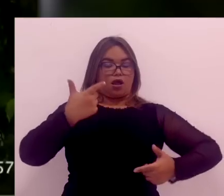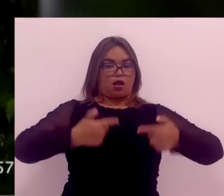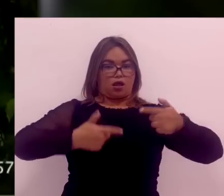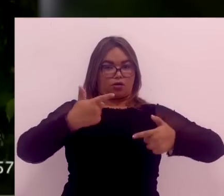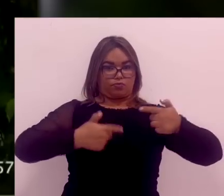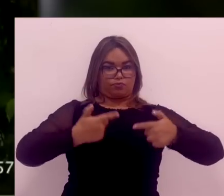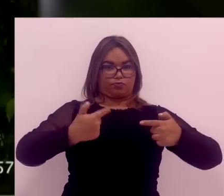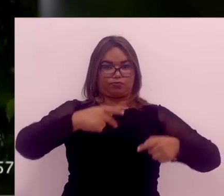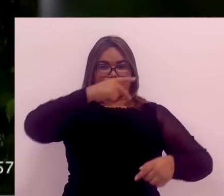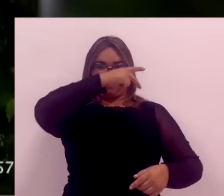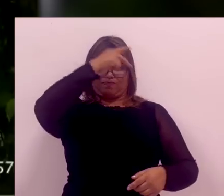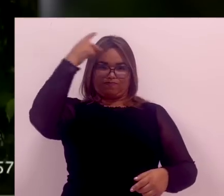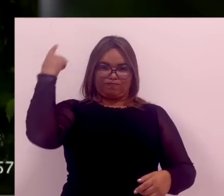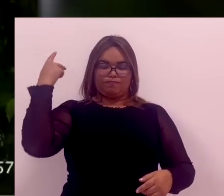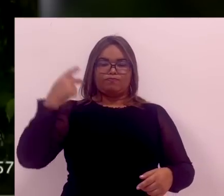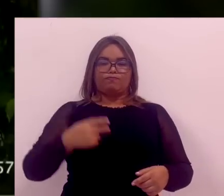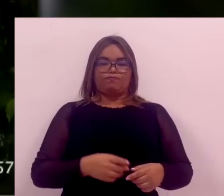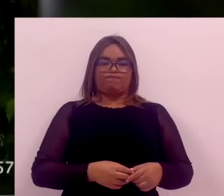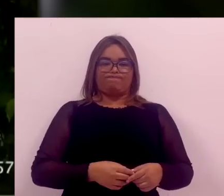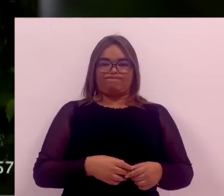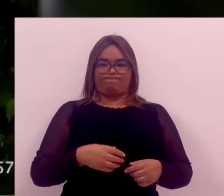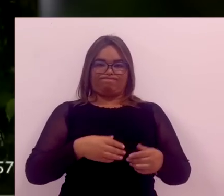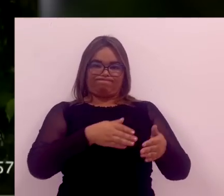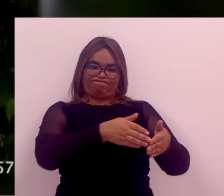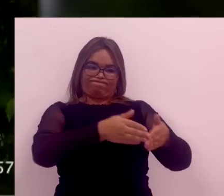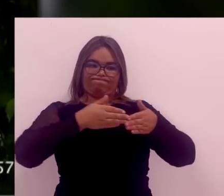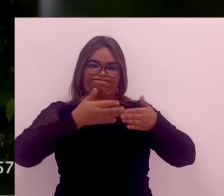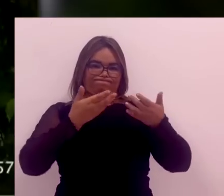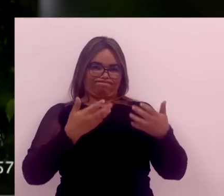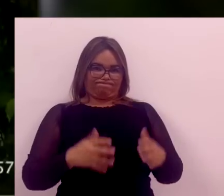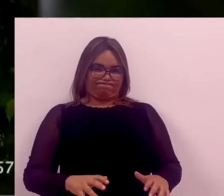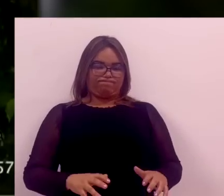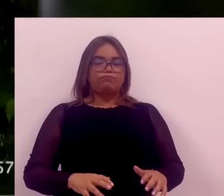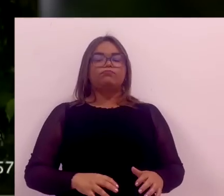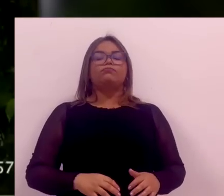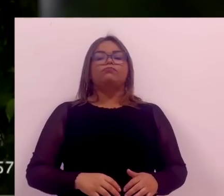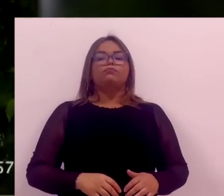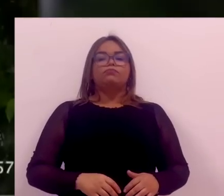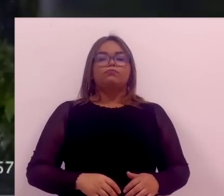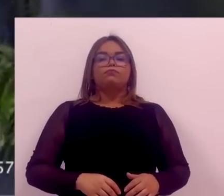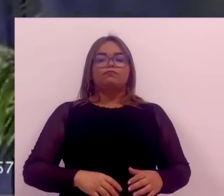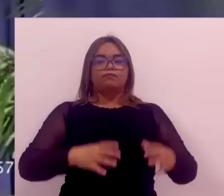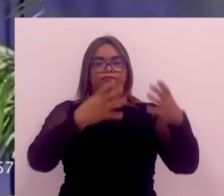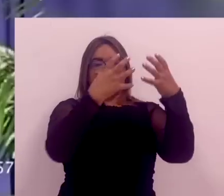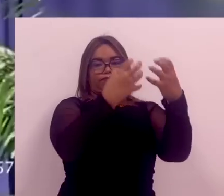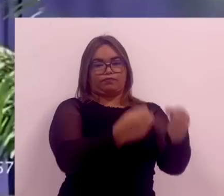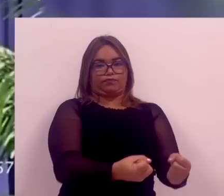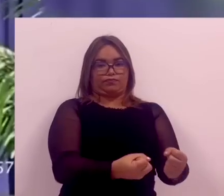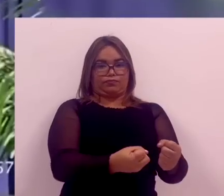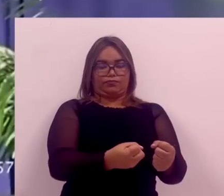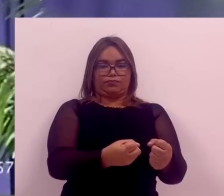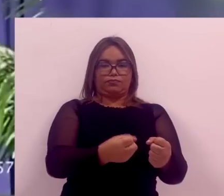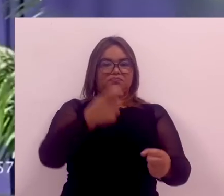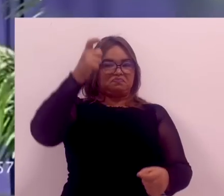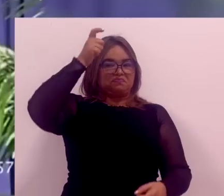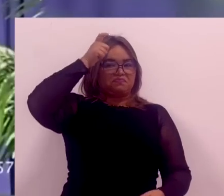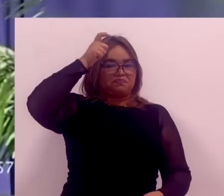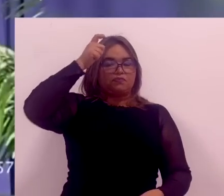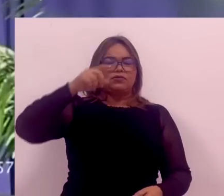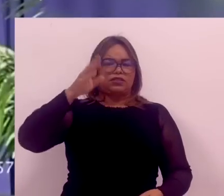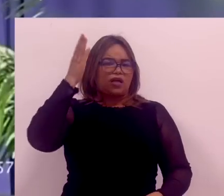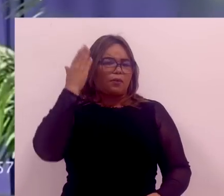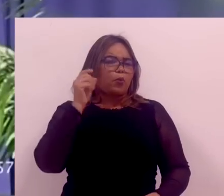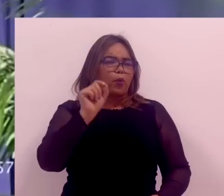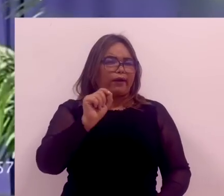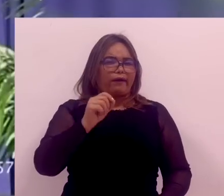primeiramente, você cria guerra e caos para que as pessoas estejam dispostas a abrir mão disso e a se ligar ao